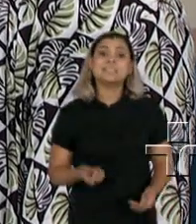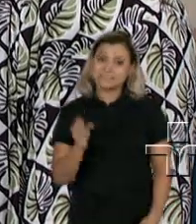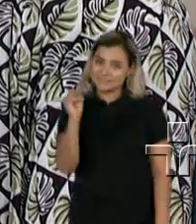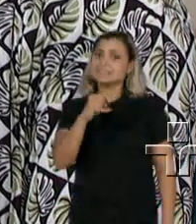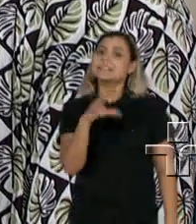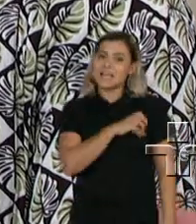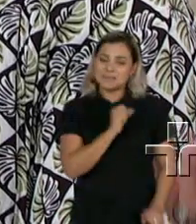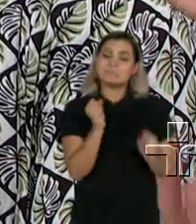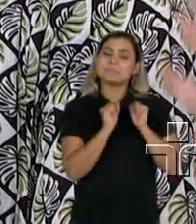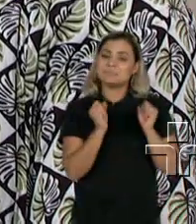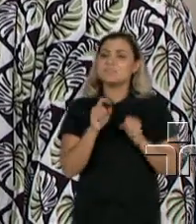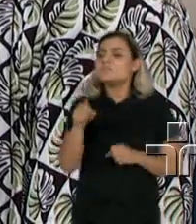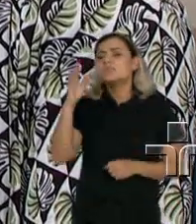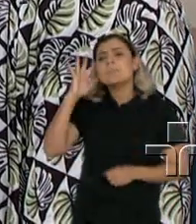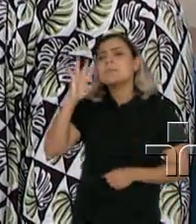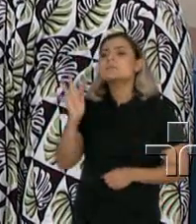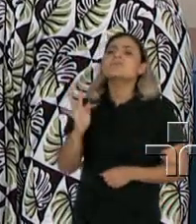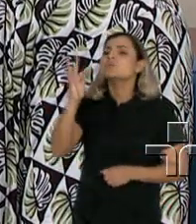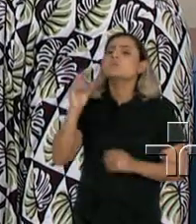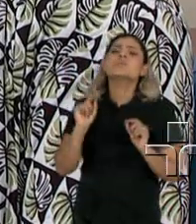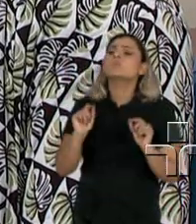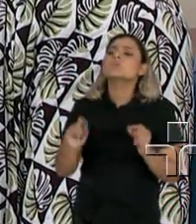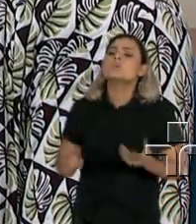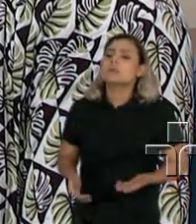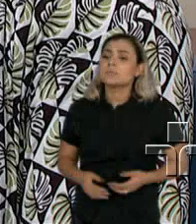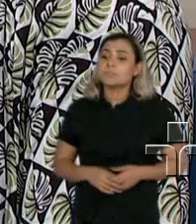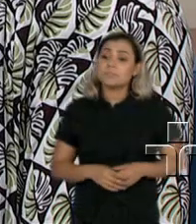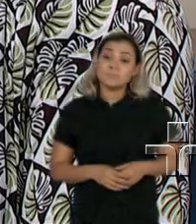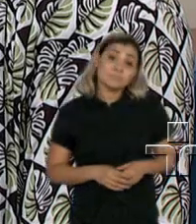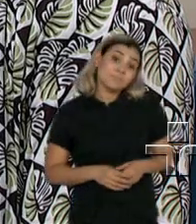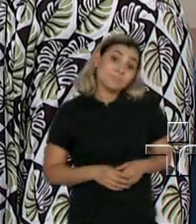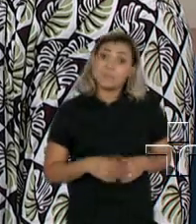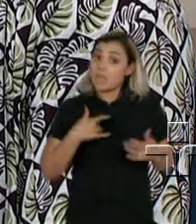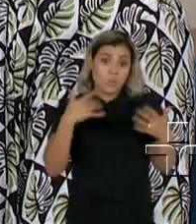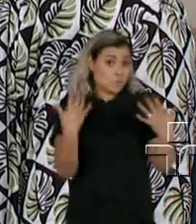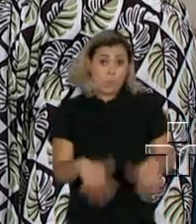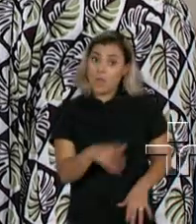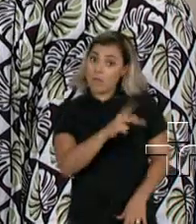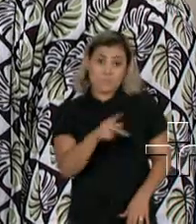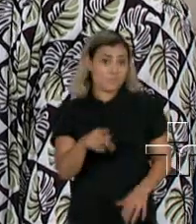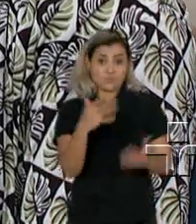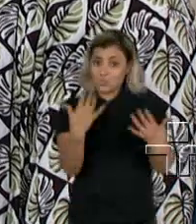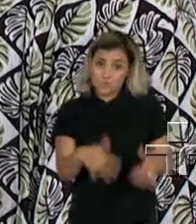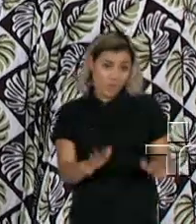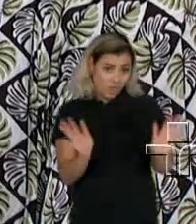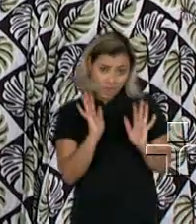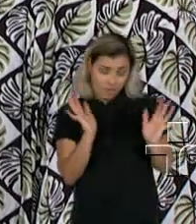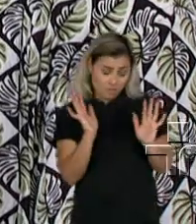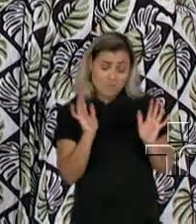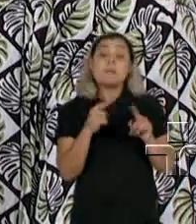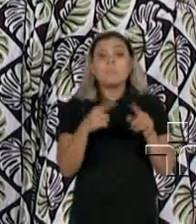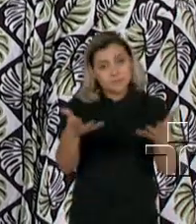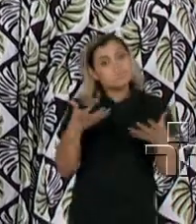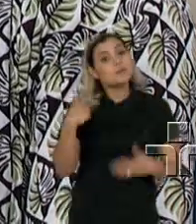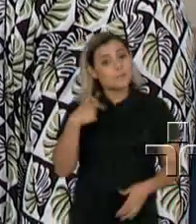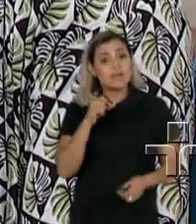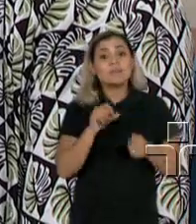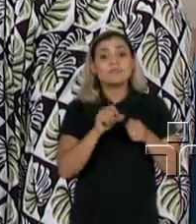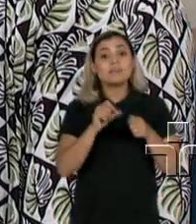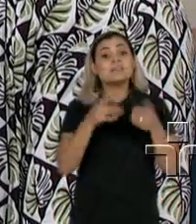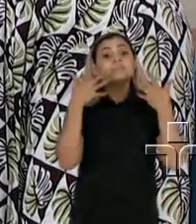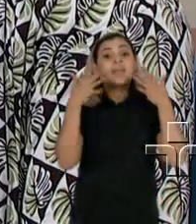que você pensa para o seu futuro assim não quero ser professora mas eu quero fazer